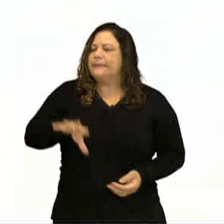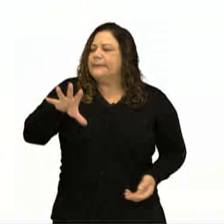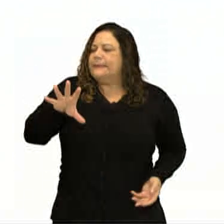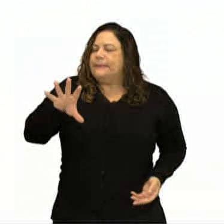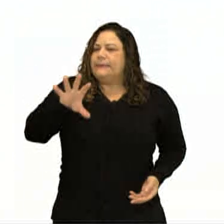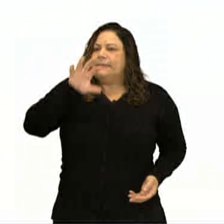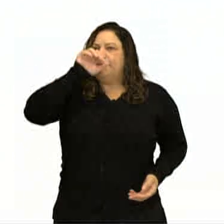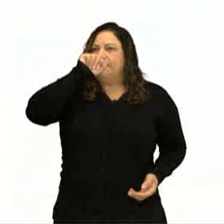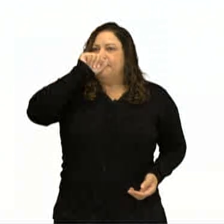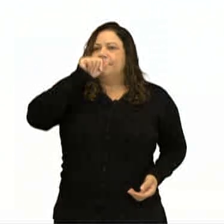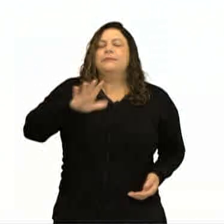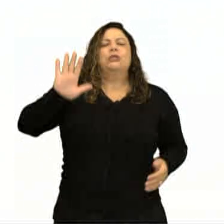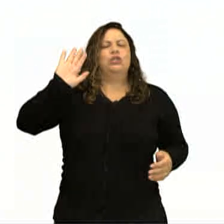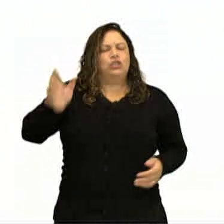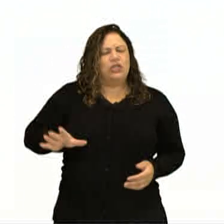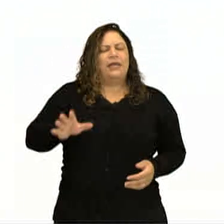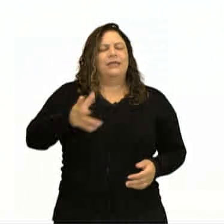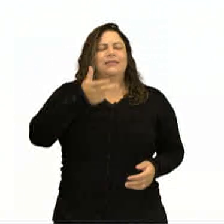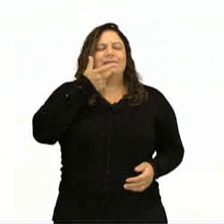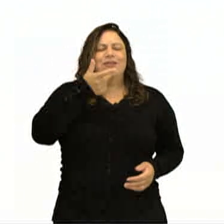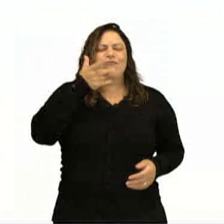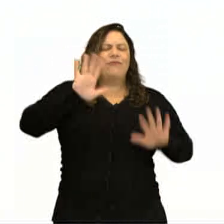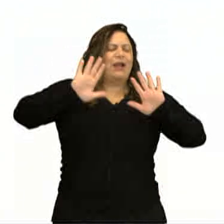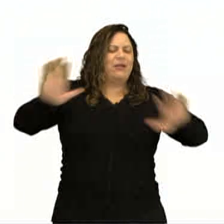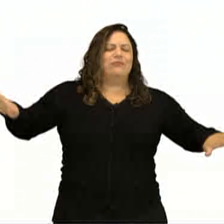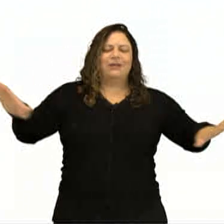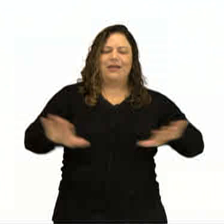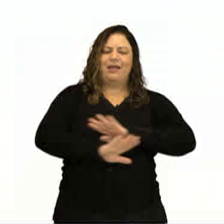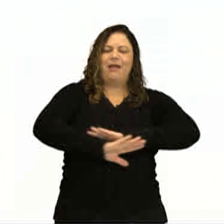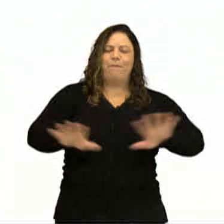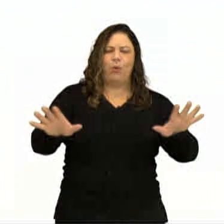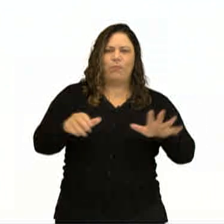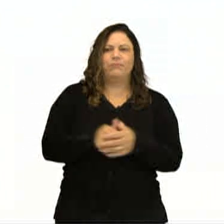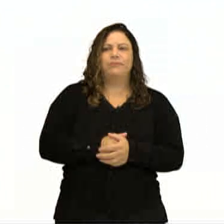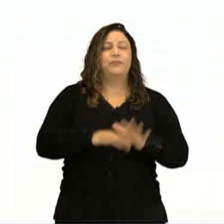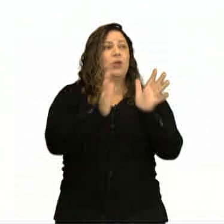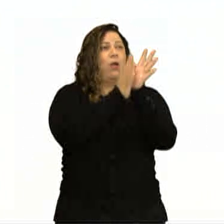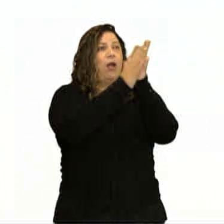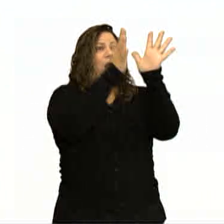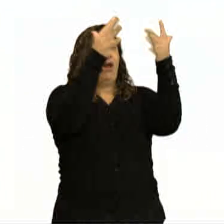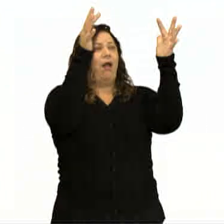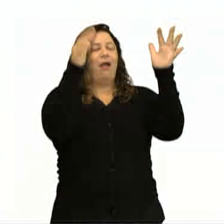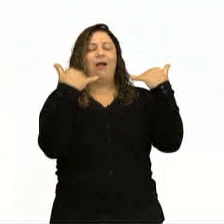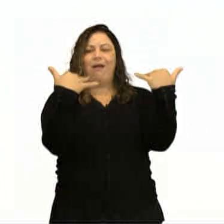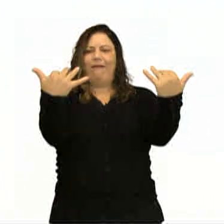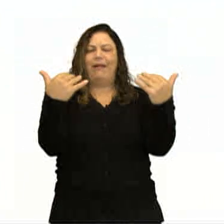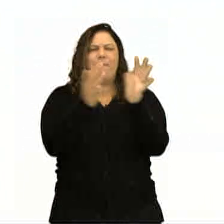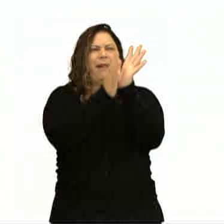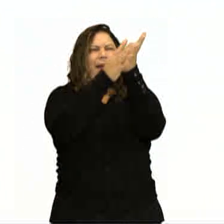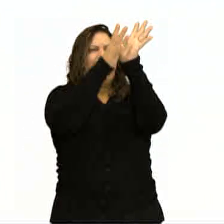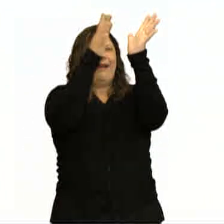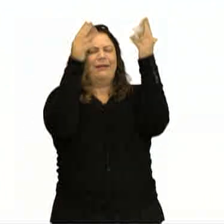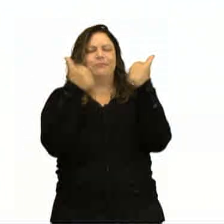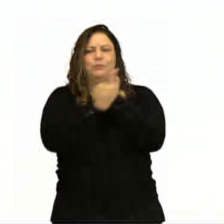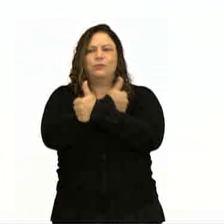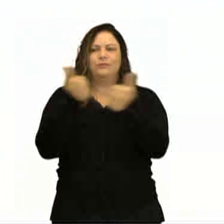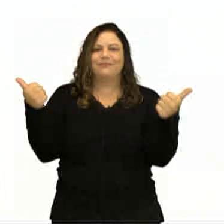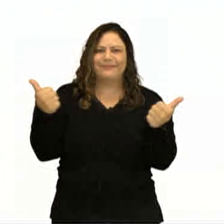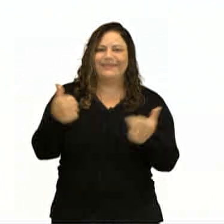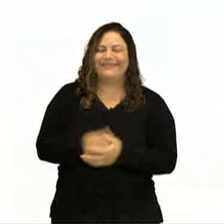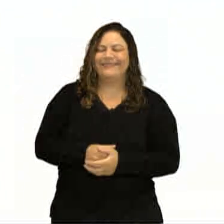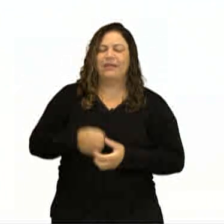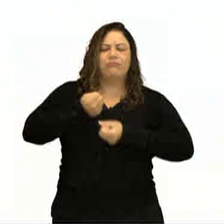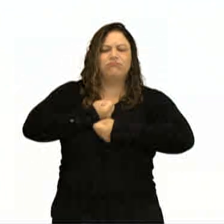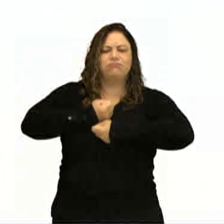de alívio em todo o plenário, as palmas romperam, muito bem, muito bem. O